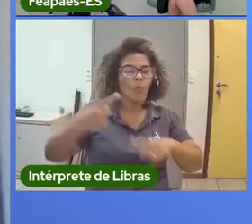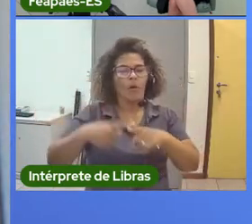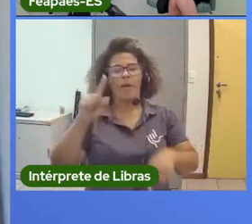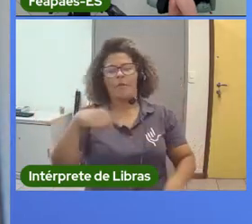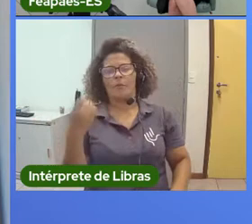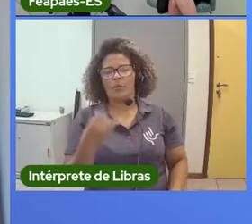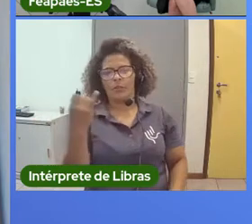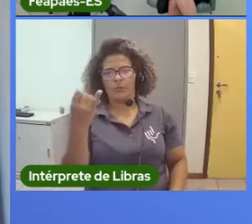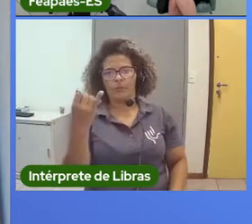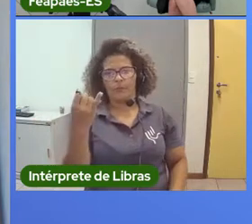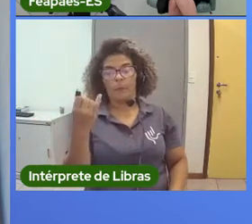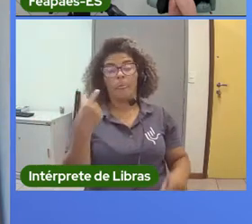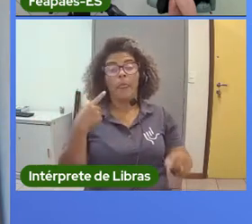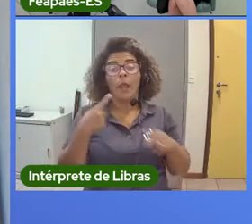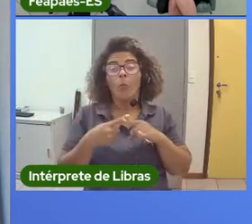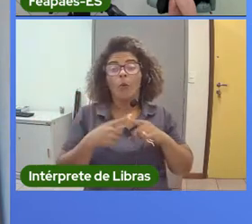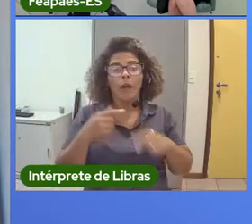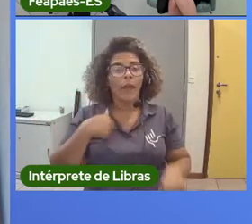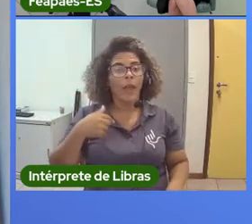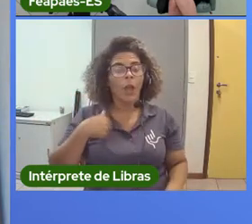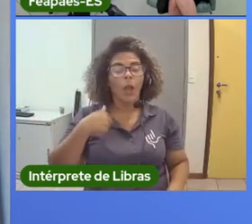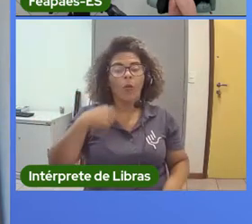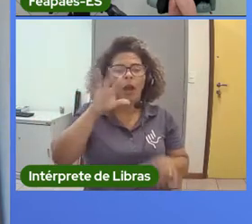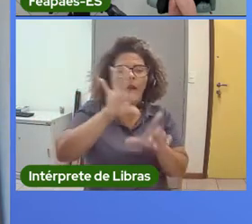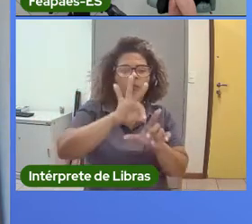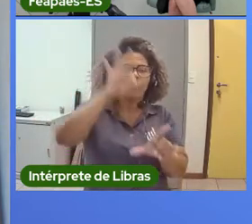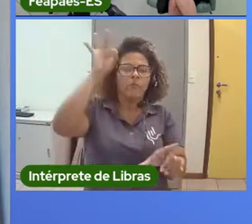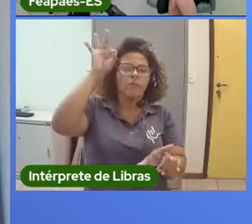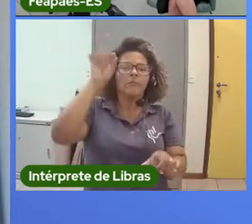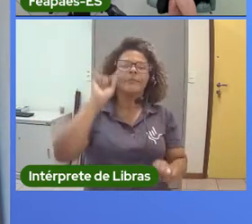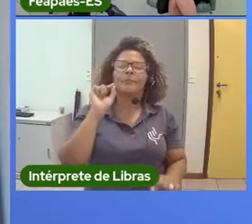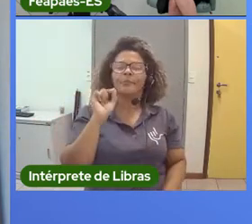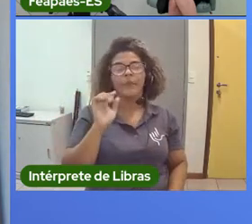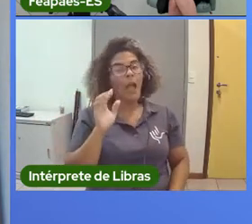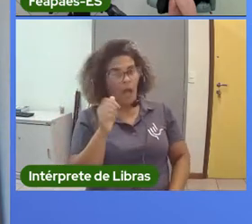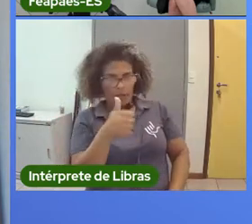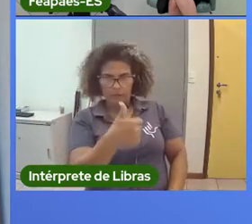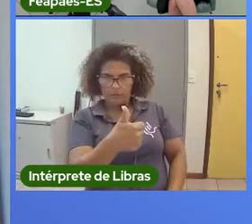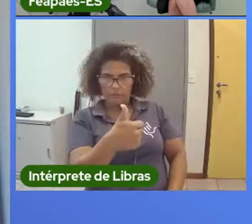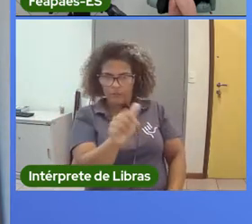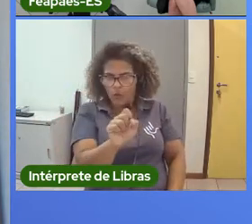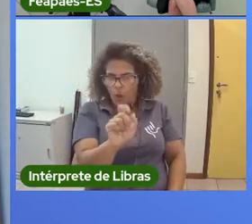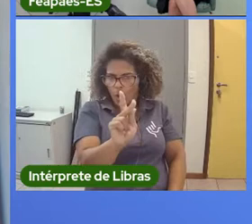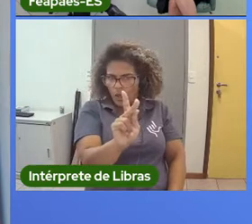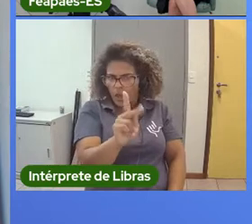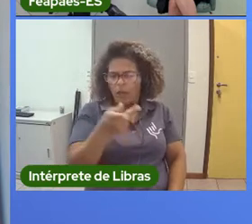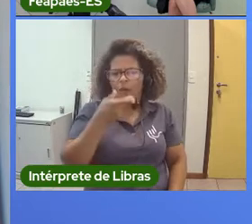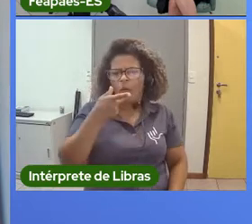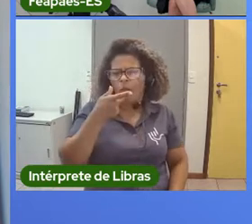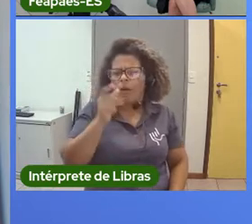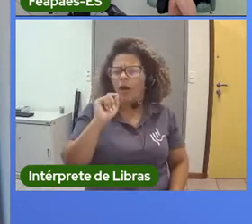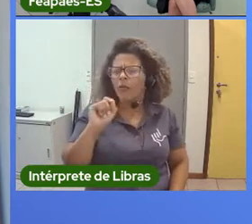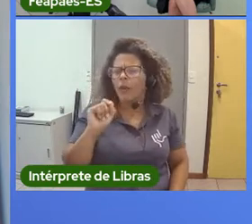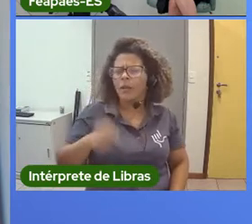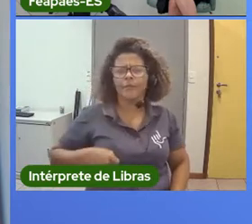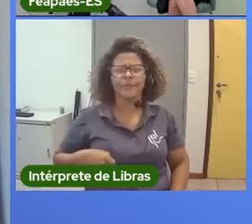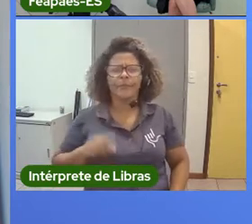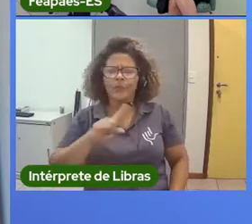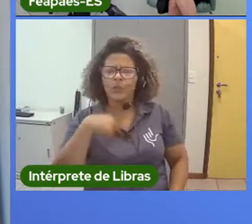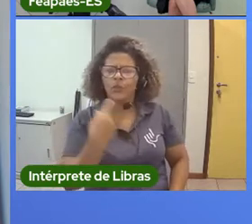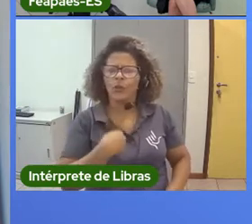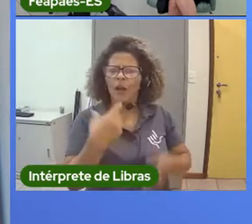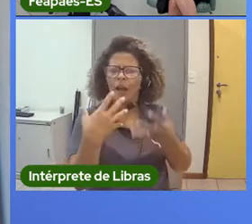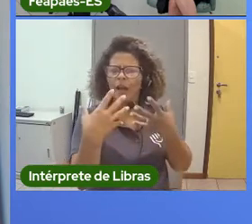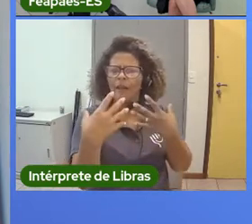uma consequência importante, que é, ok, se nós estamos assumindo que o direito